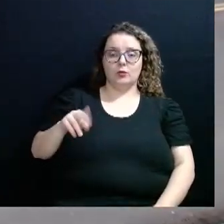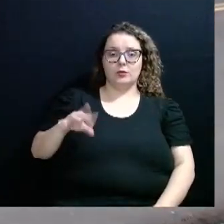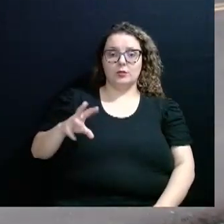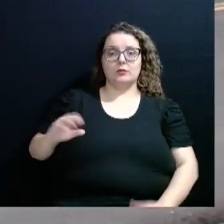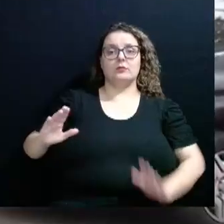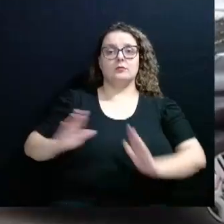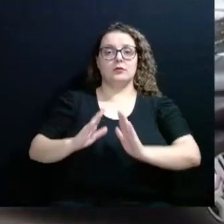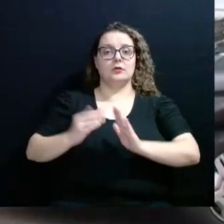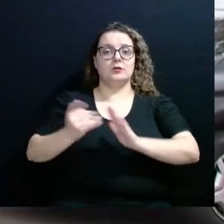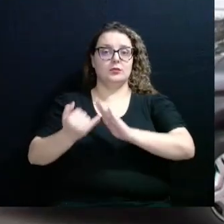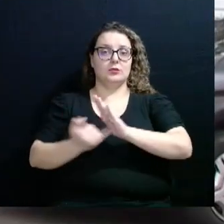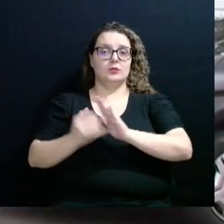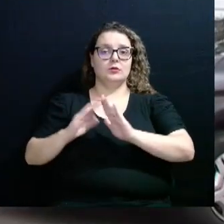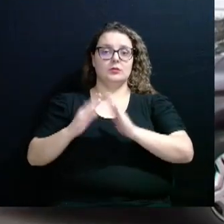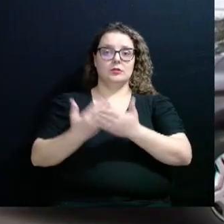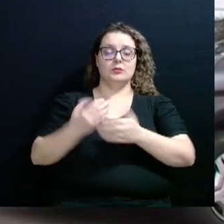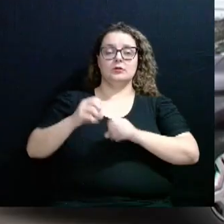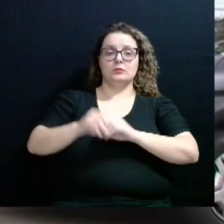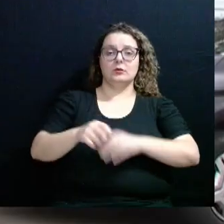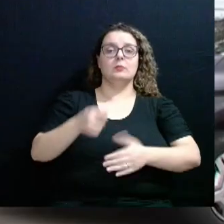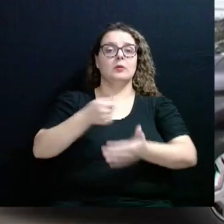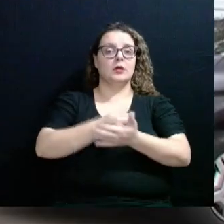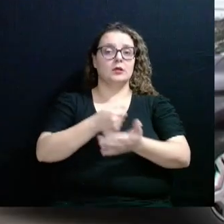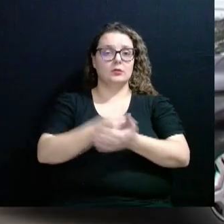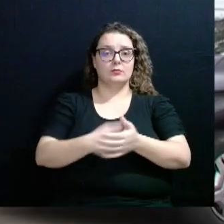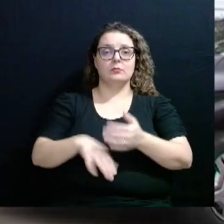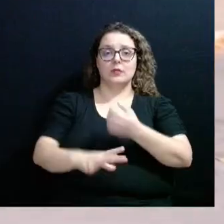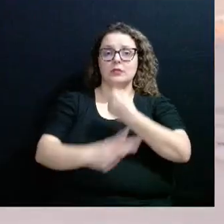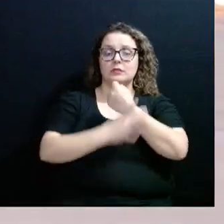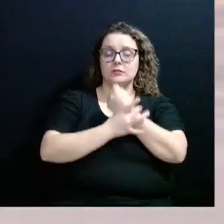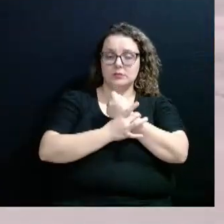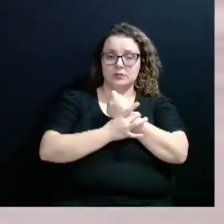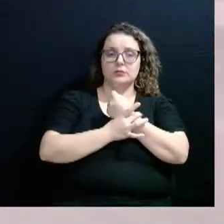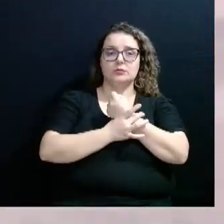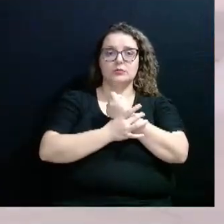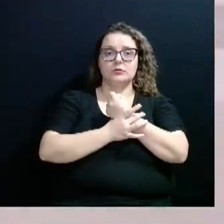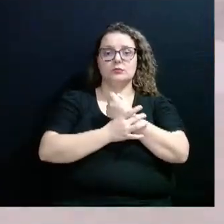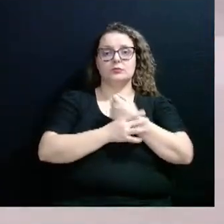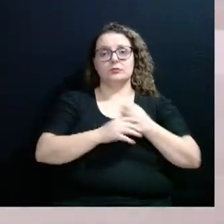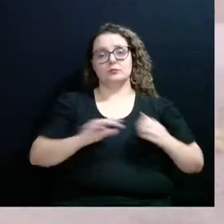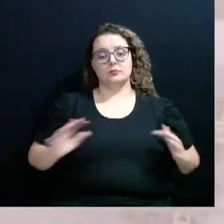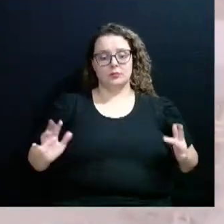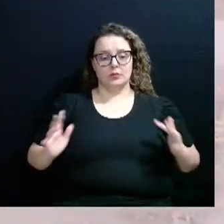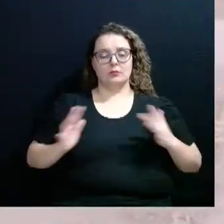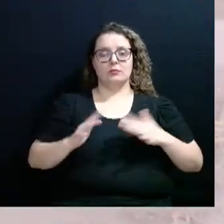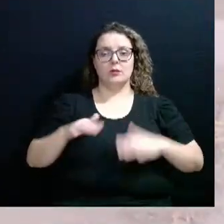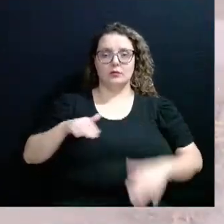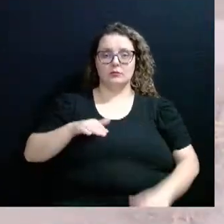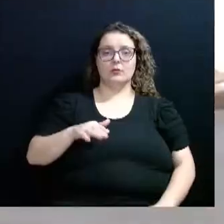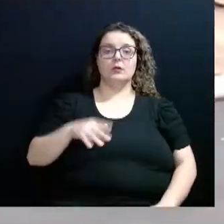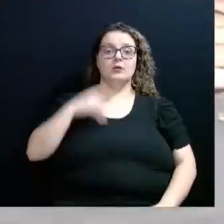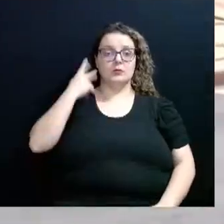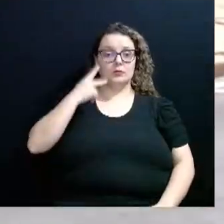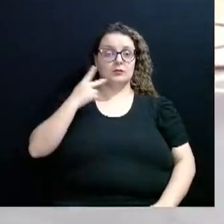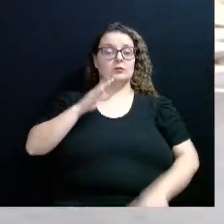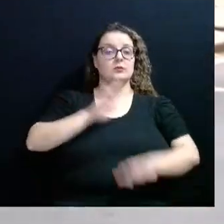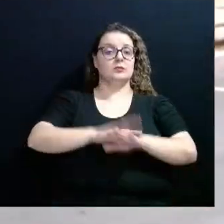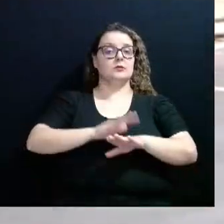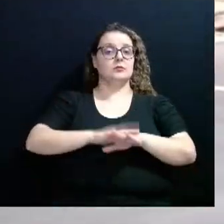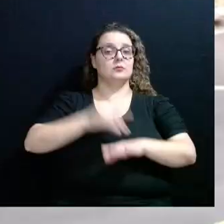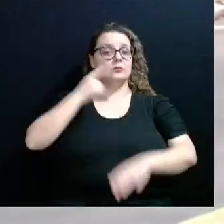de Campinas para garantir mais segurança durante o trajeto. De acordo com o vereador, essa medida foi pensada depois de